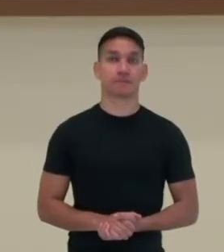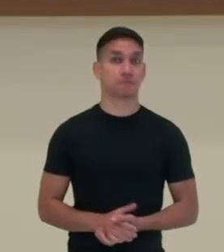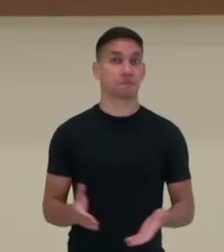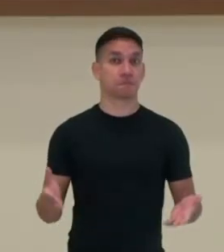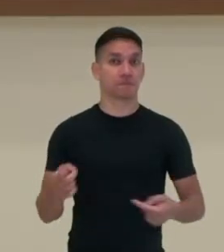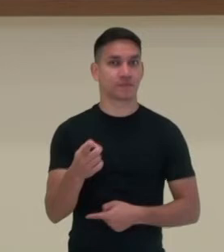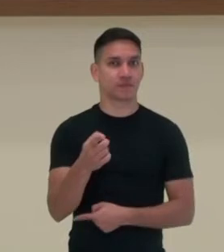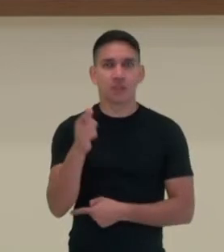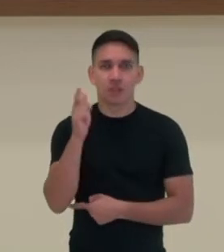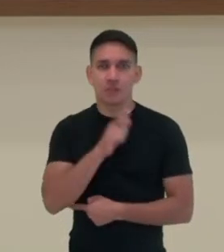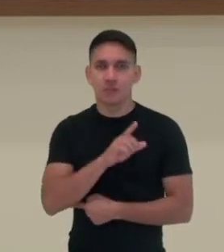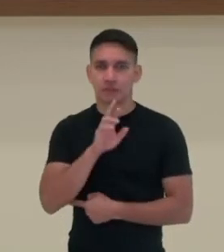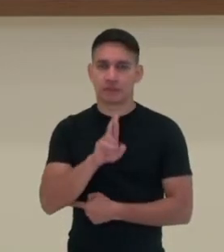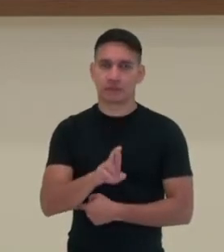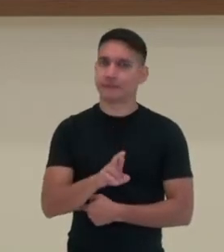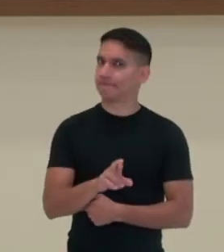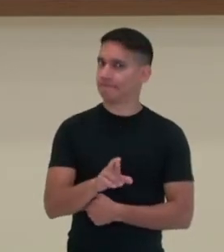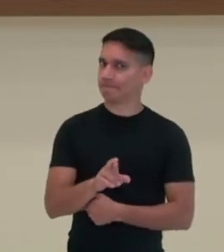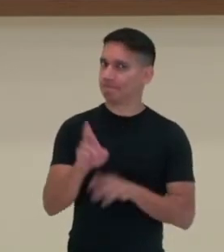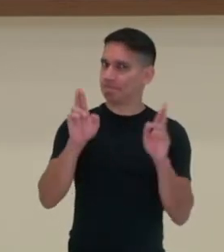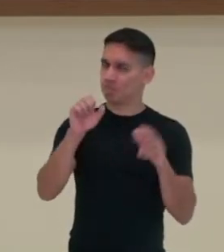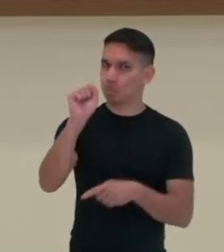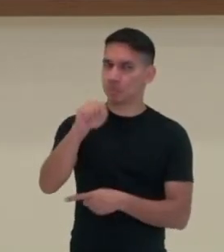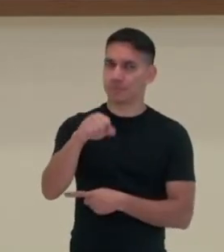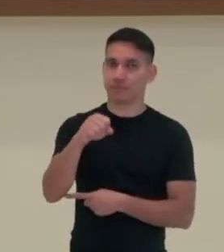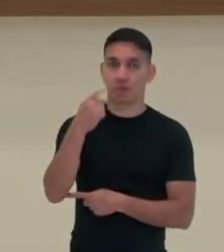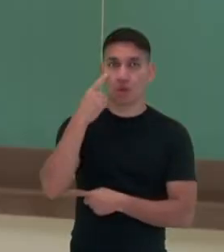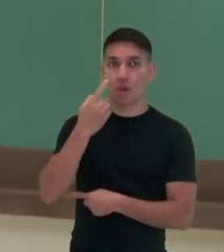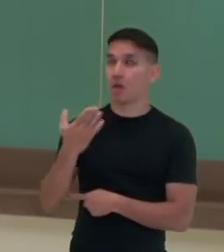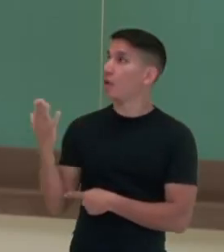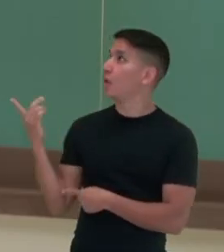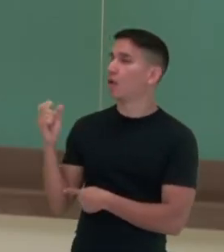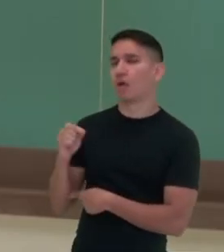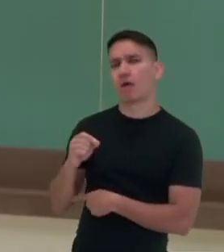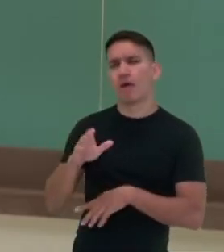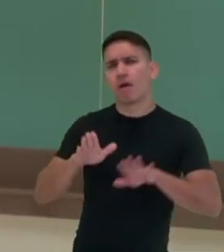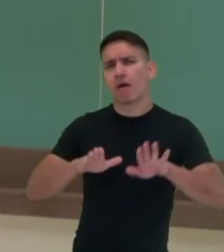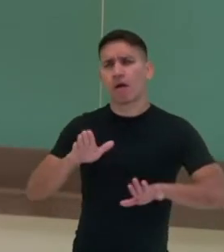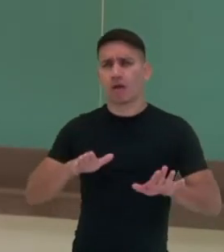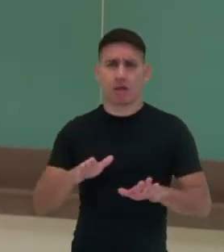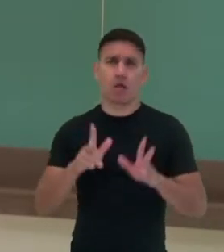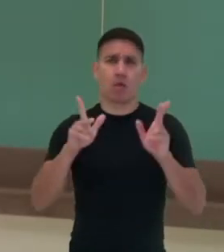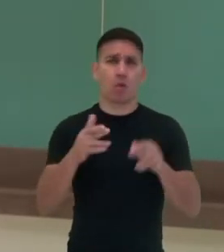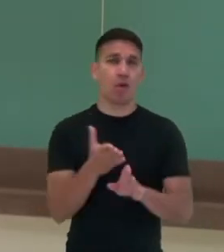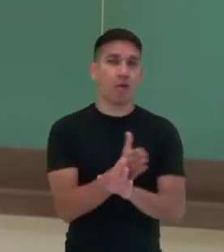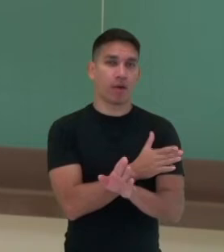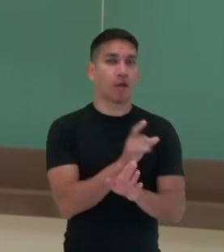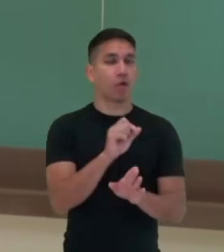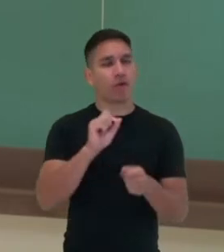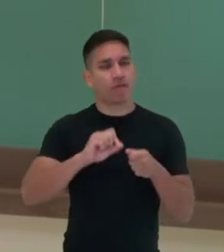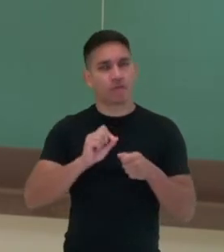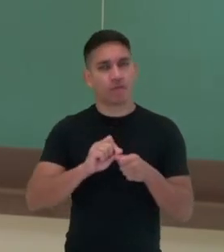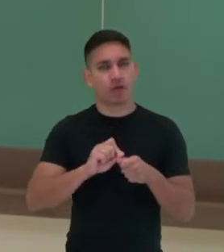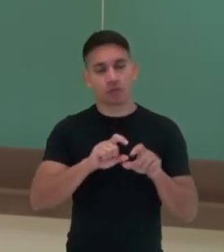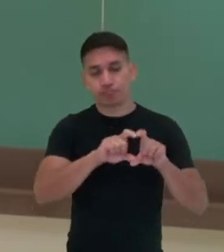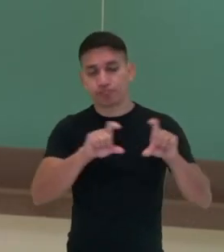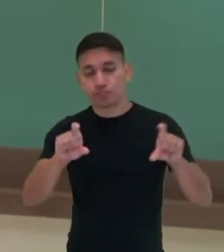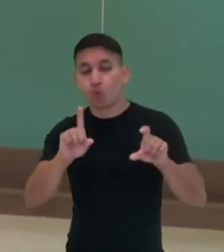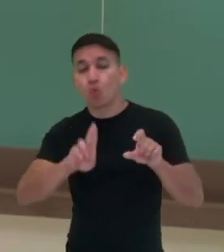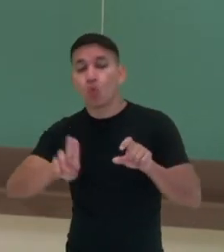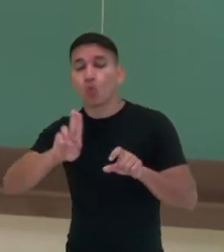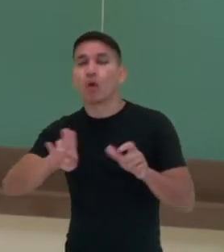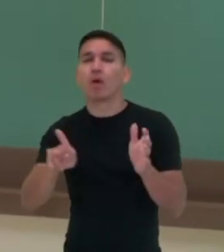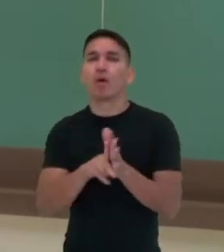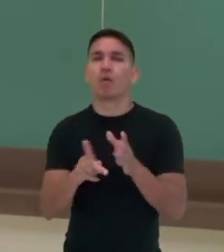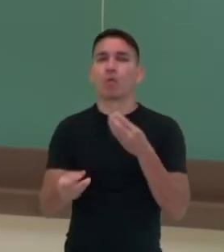E aí, pessoal, conseguiram? Espero que sim, hein? Então, é seguir mais ou menos aquela receitinha, né? O que a gente vai fazer? Então, a gente sabe que 1